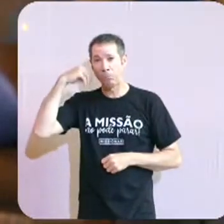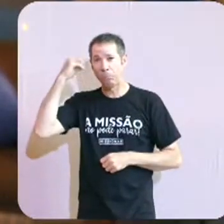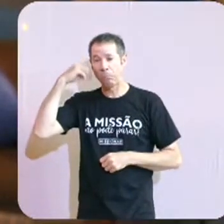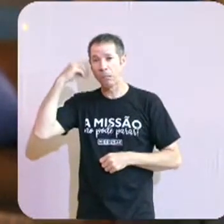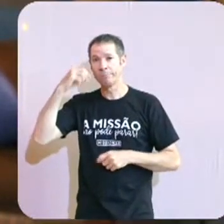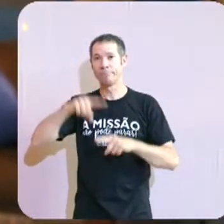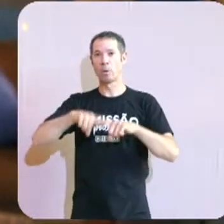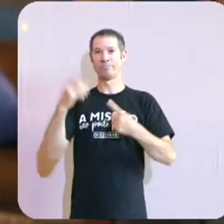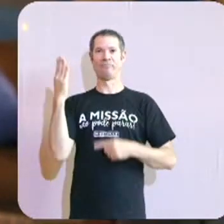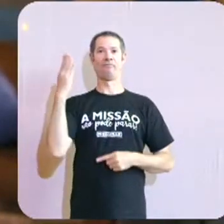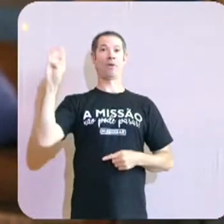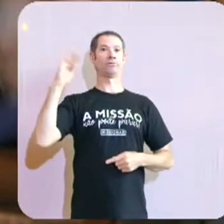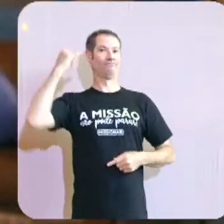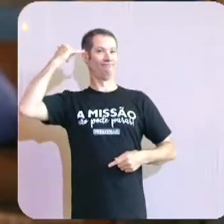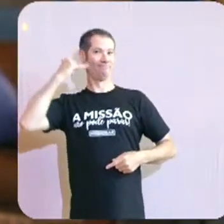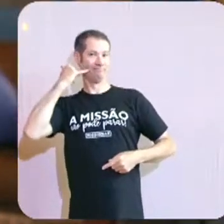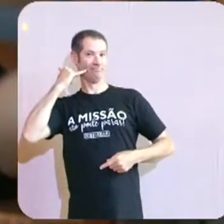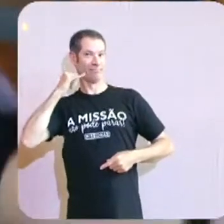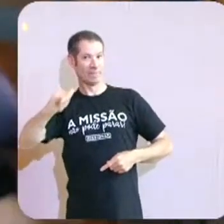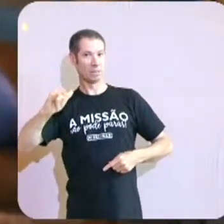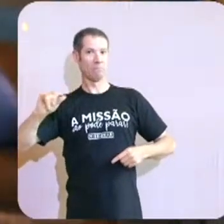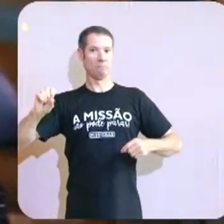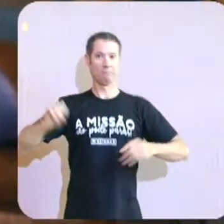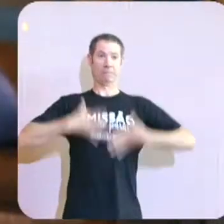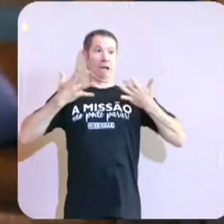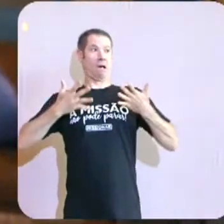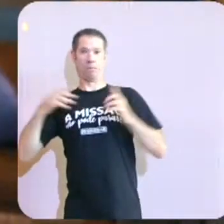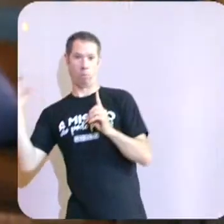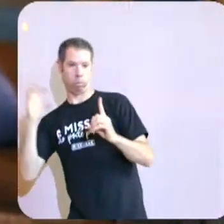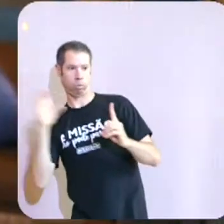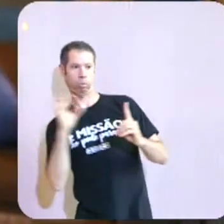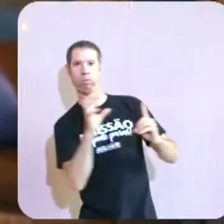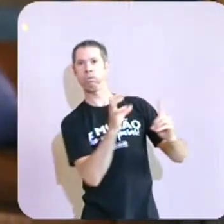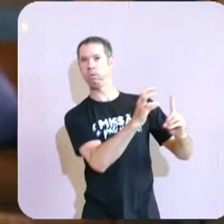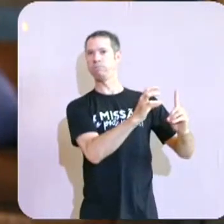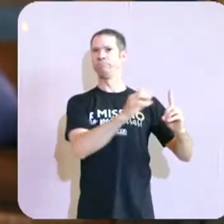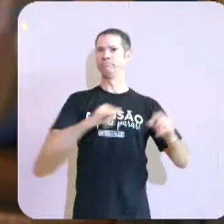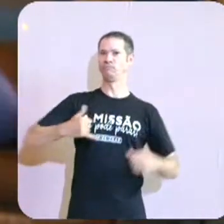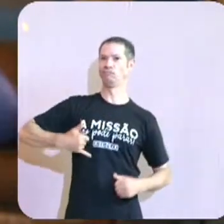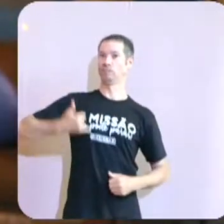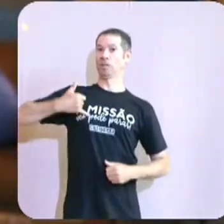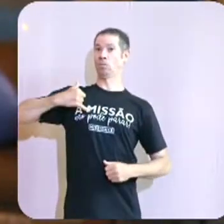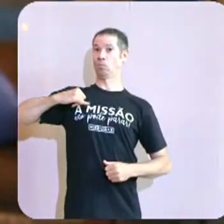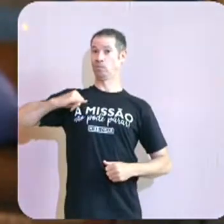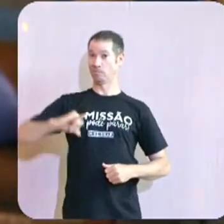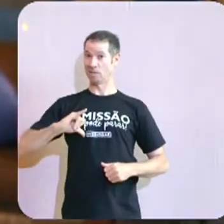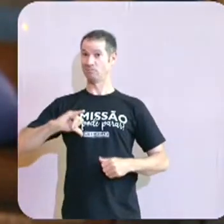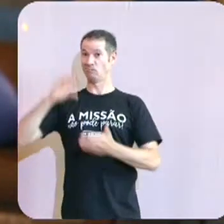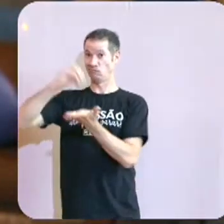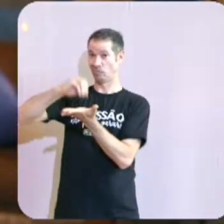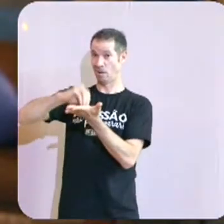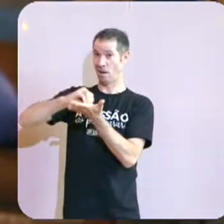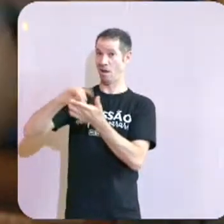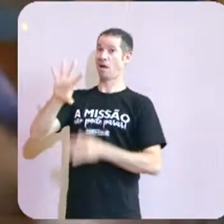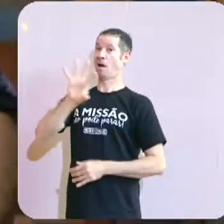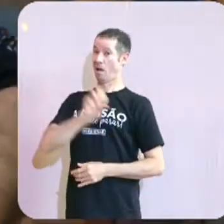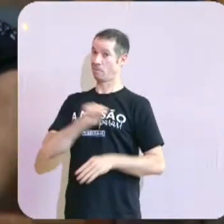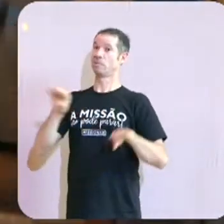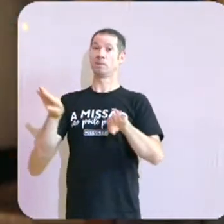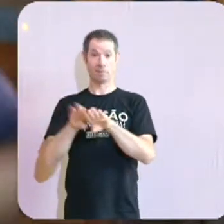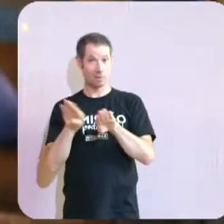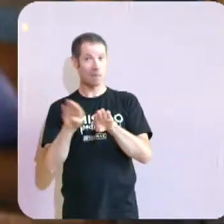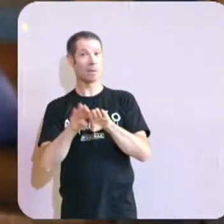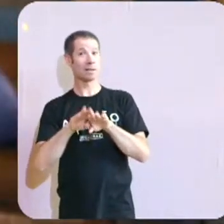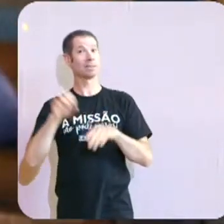por causa dos falsos profetas, dos escândalos, das perseguições, das iniquidades e até da falta de amor. Mas ainda